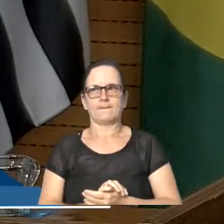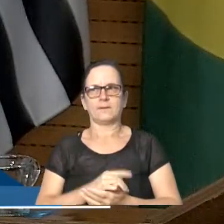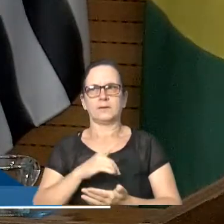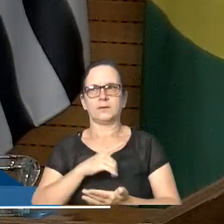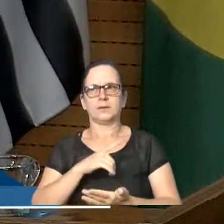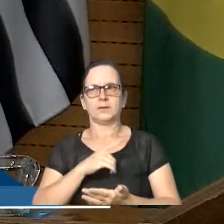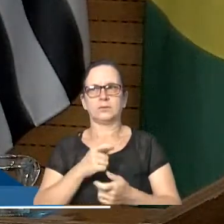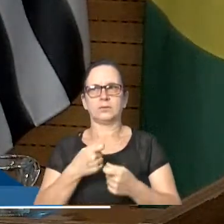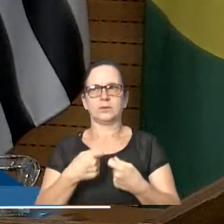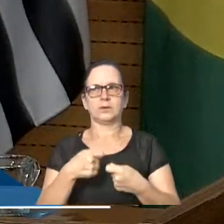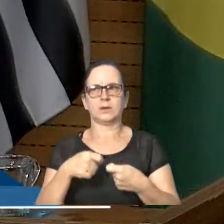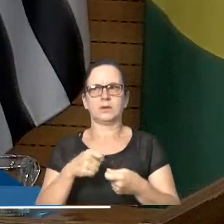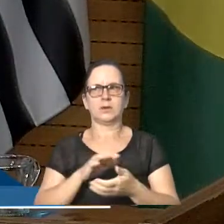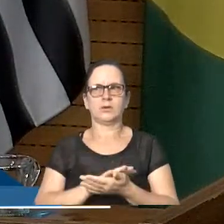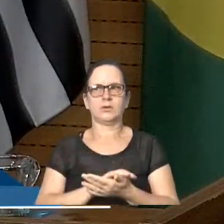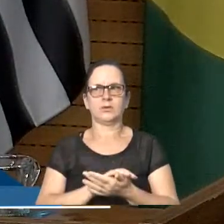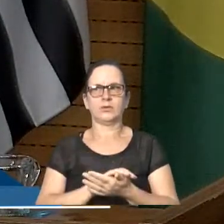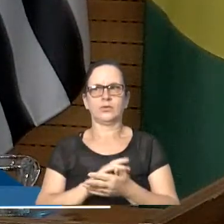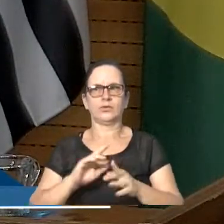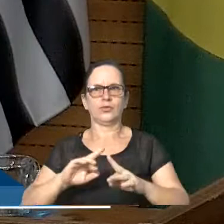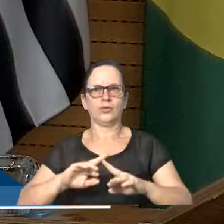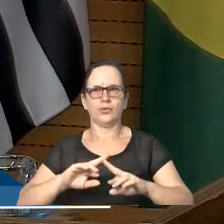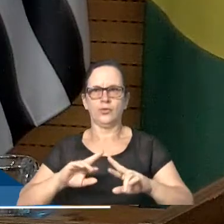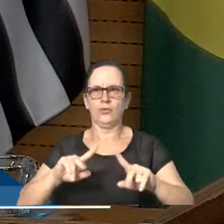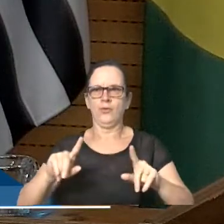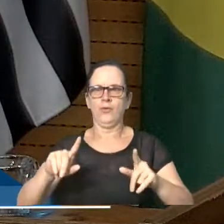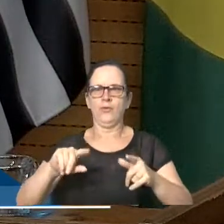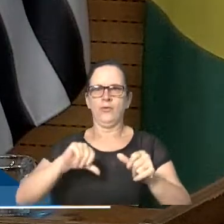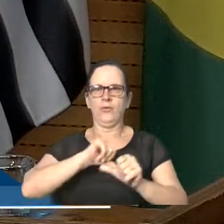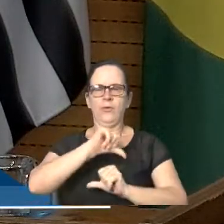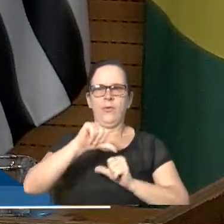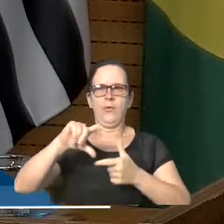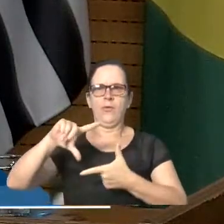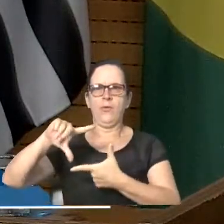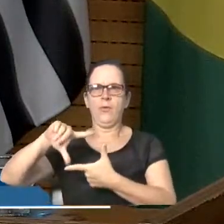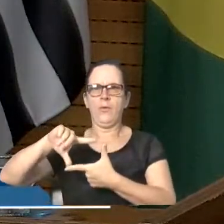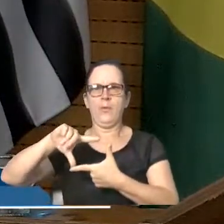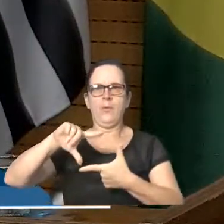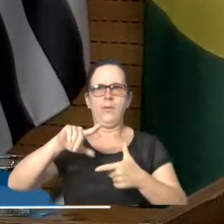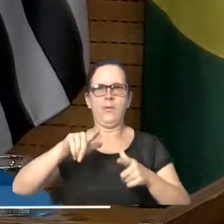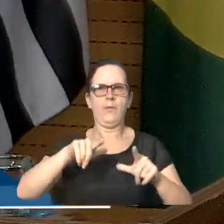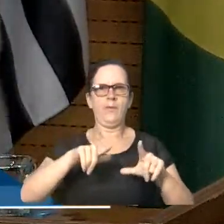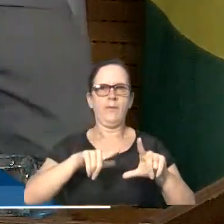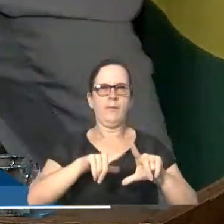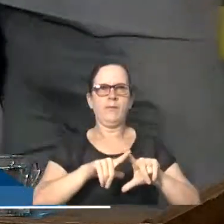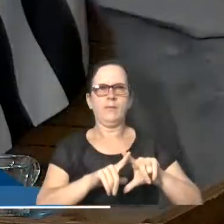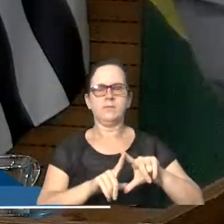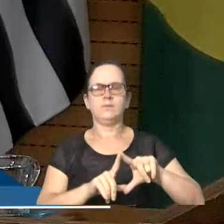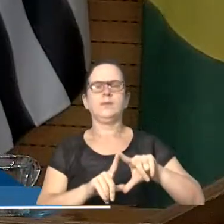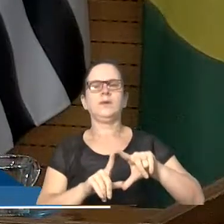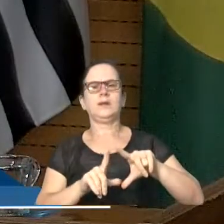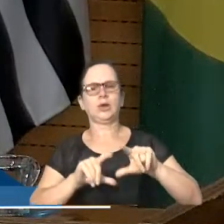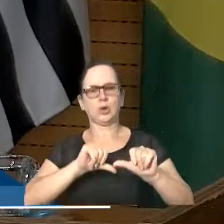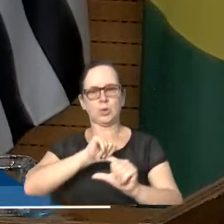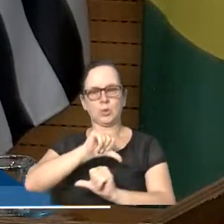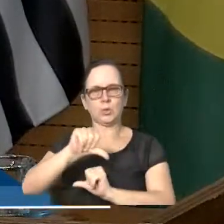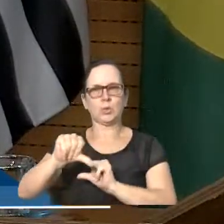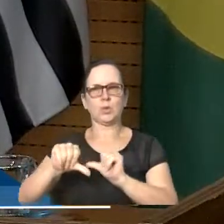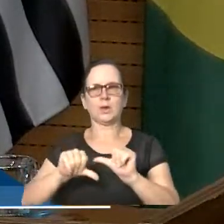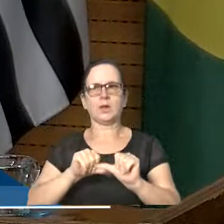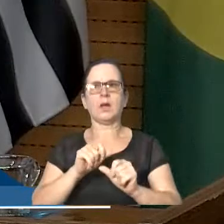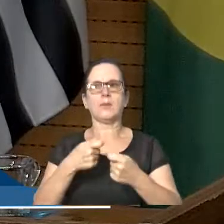existe a necessidade da troca de diversos ladrilhos que lá estão, as guias, as faixas. Isso não está